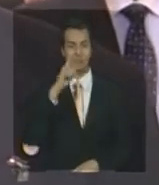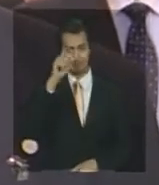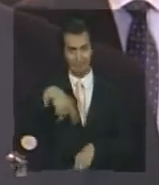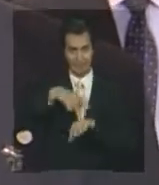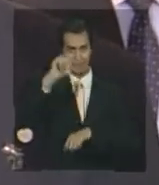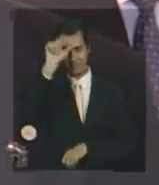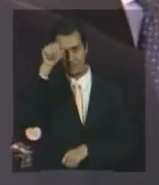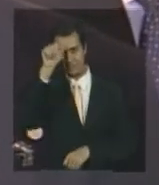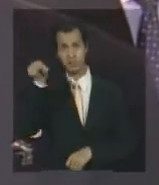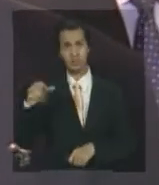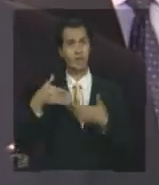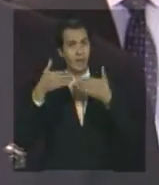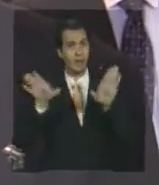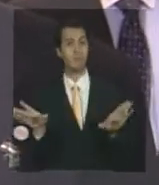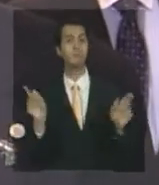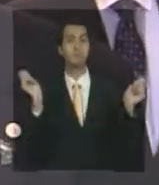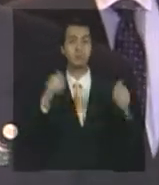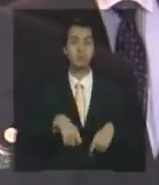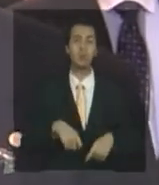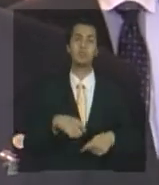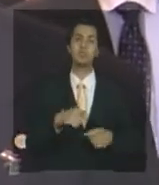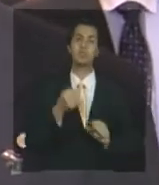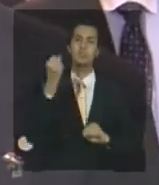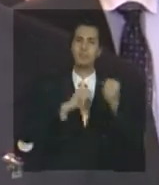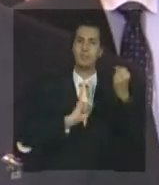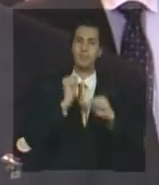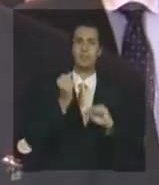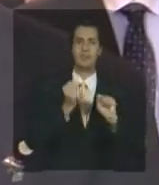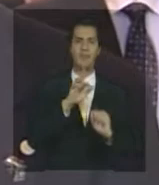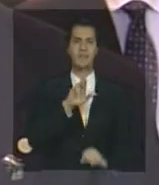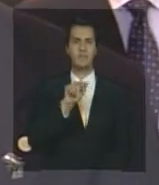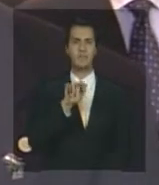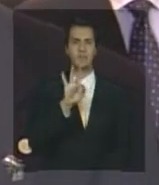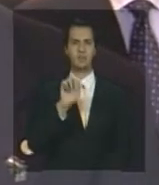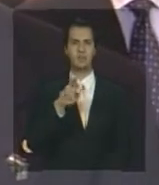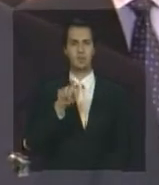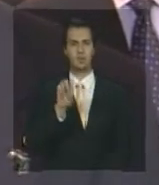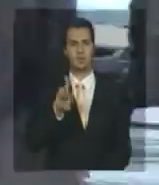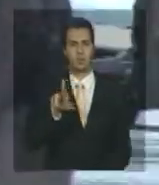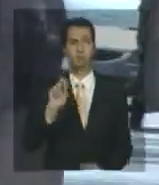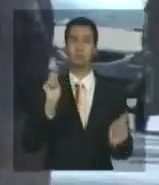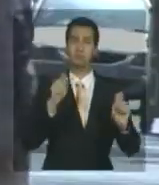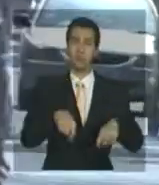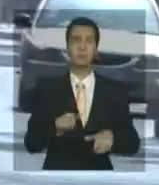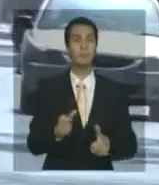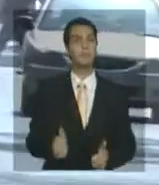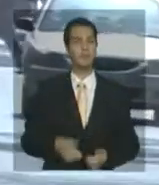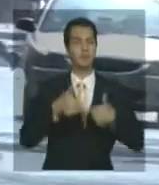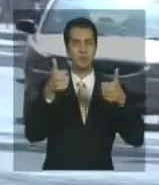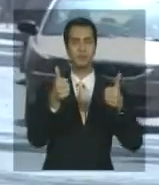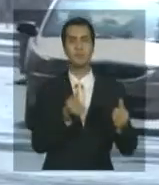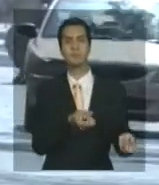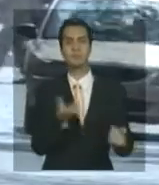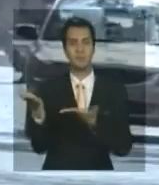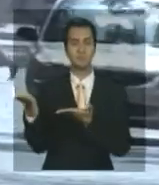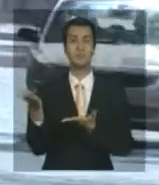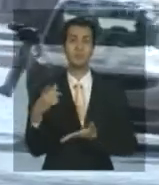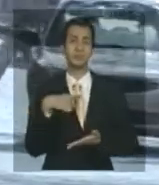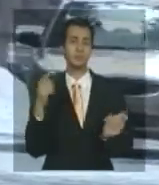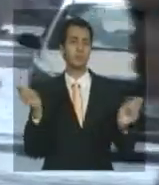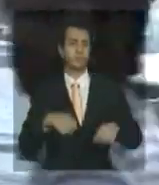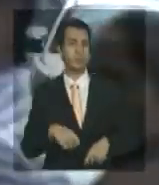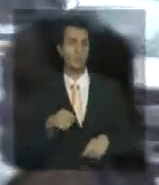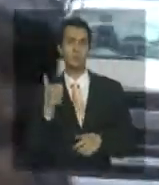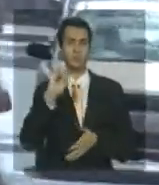tudo isso pode levar, de fato, a melhorar, mesmo que seja por um período curto. Então reduz o imposto por um período e estamos